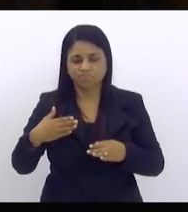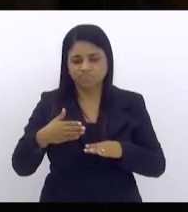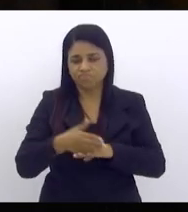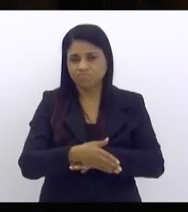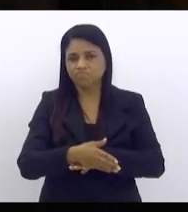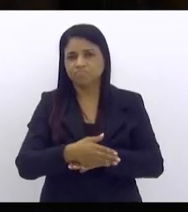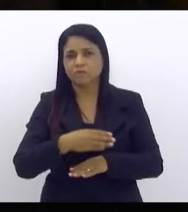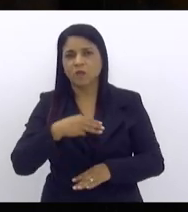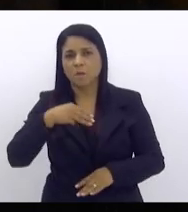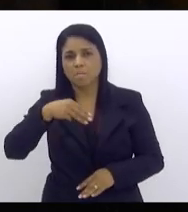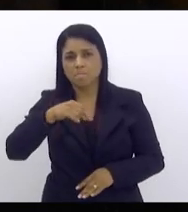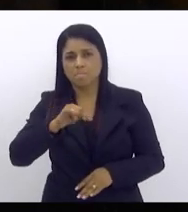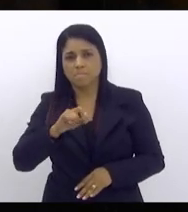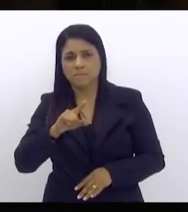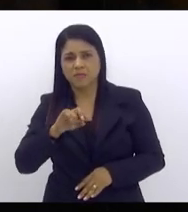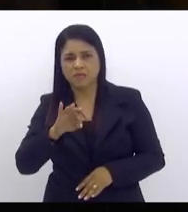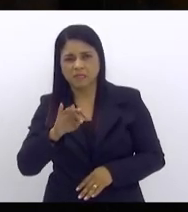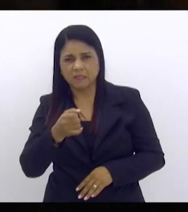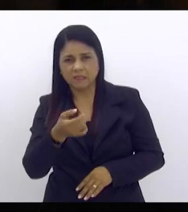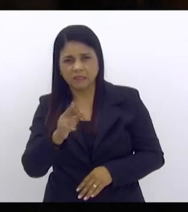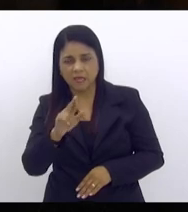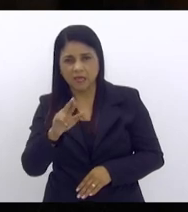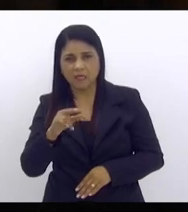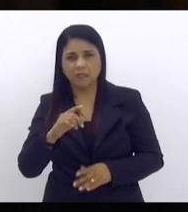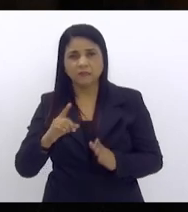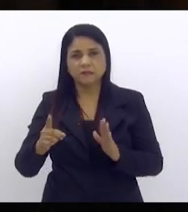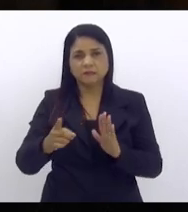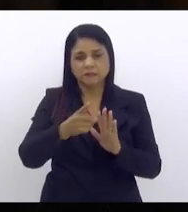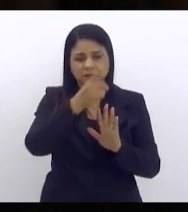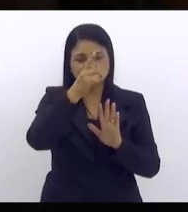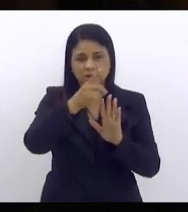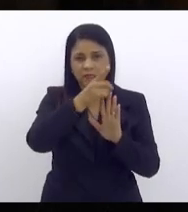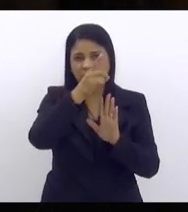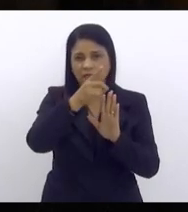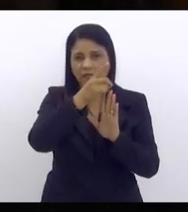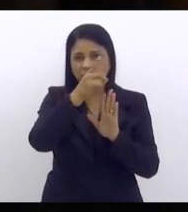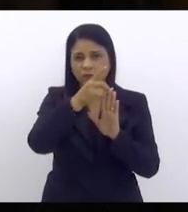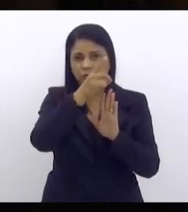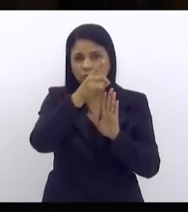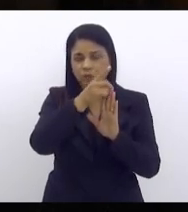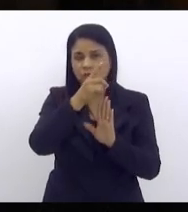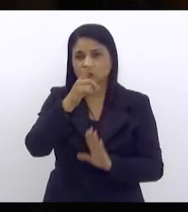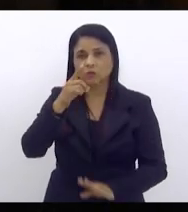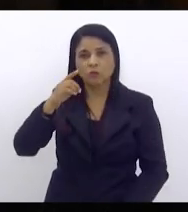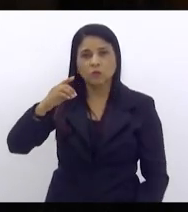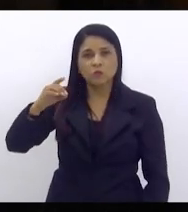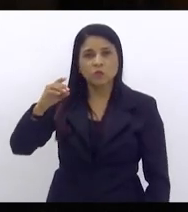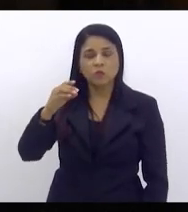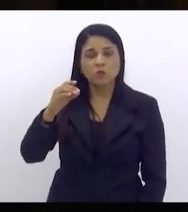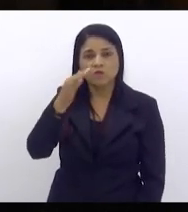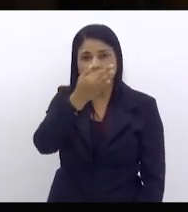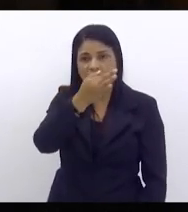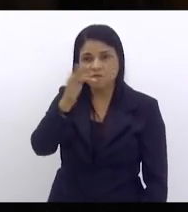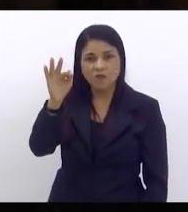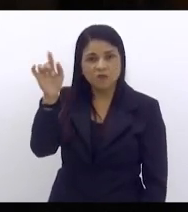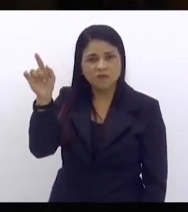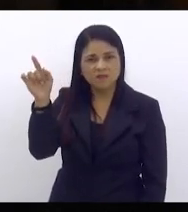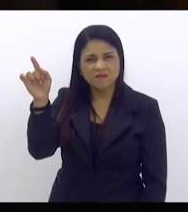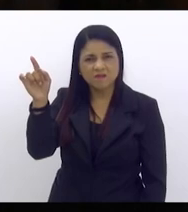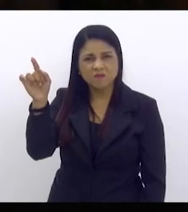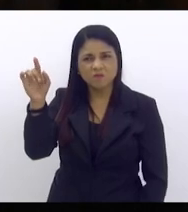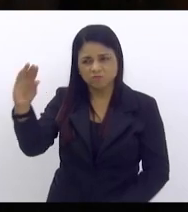um decreto presidencial, gente que teria as qualificações